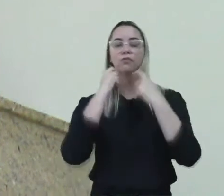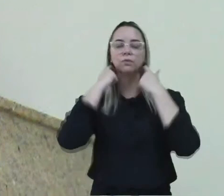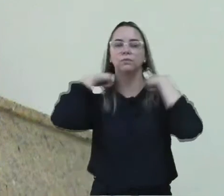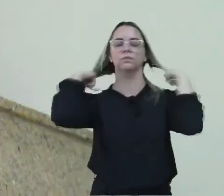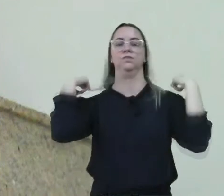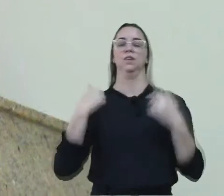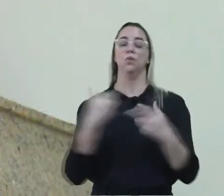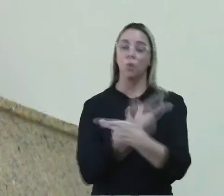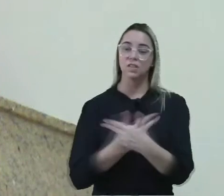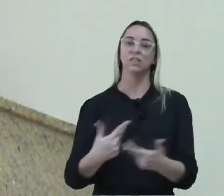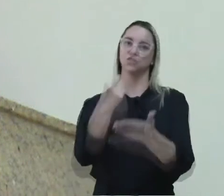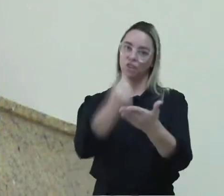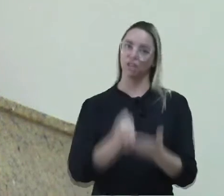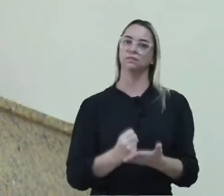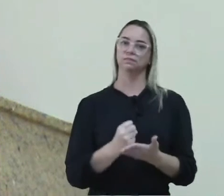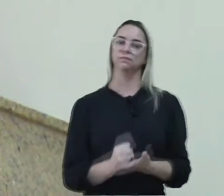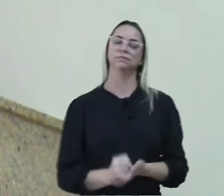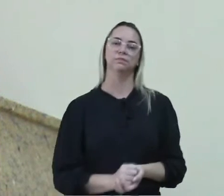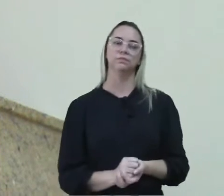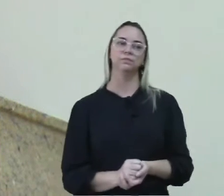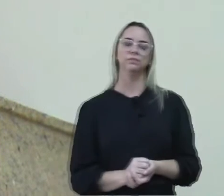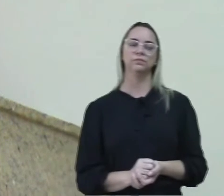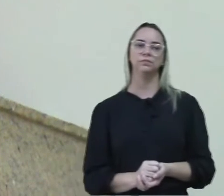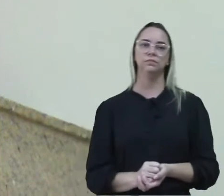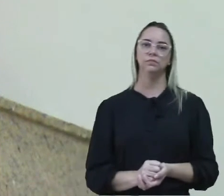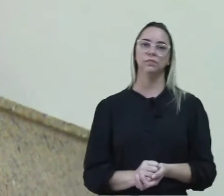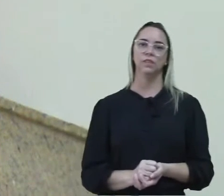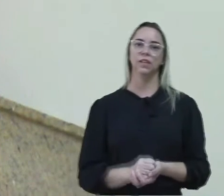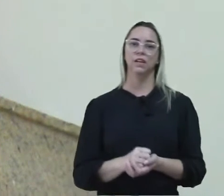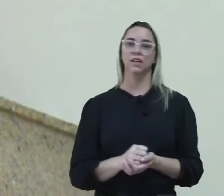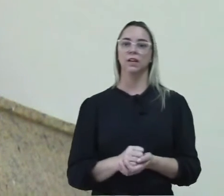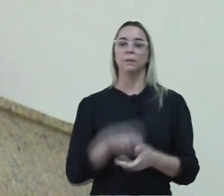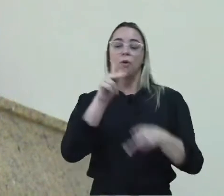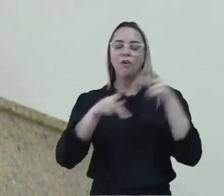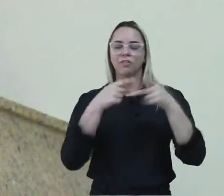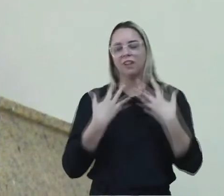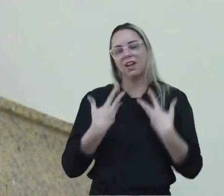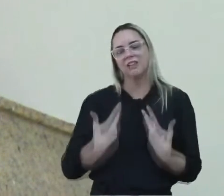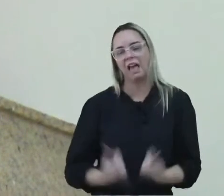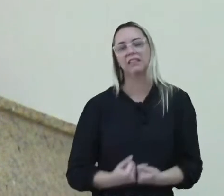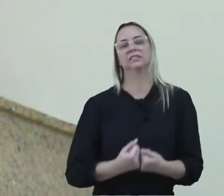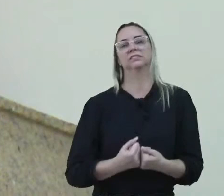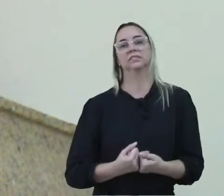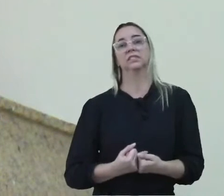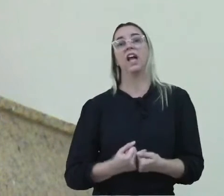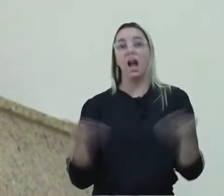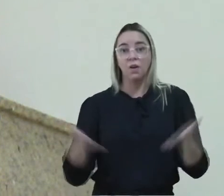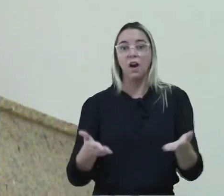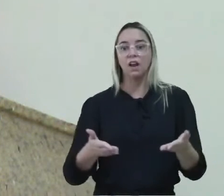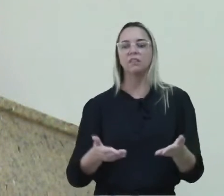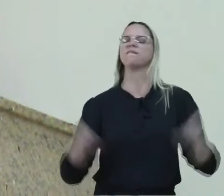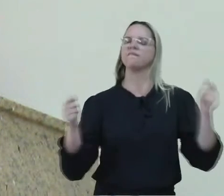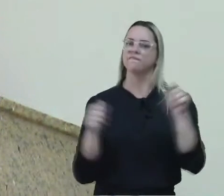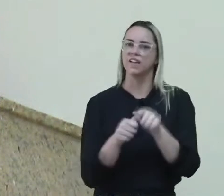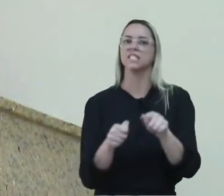que as coisas cheguem. A nossa população está cansada de falas, de briga. A população agora quer ação,